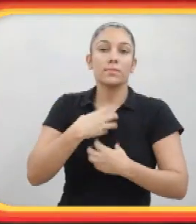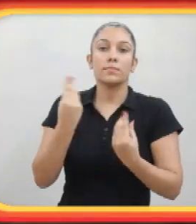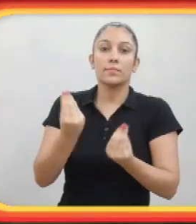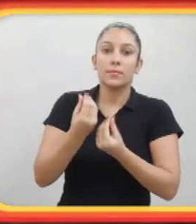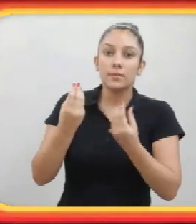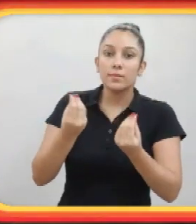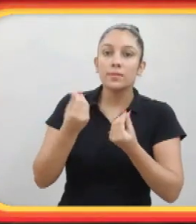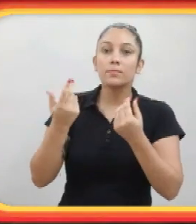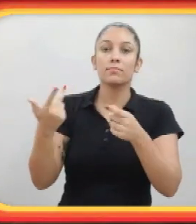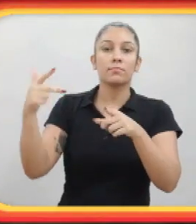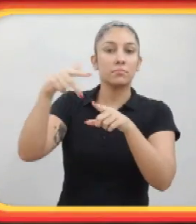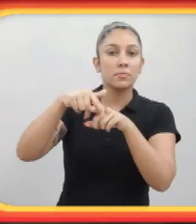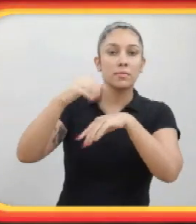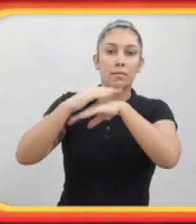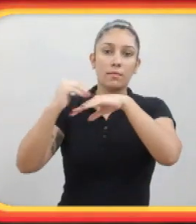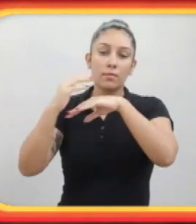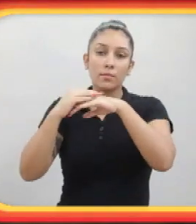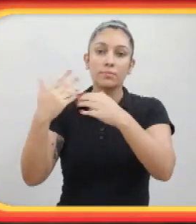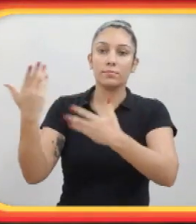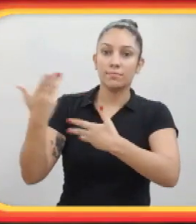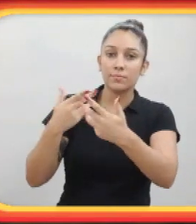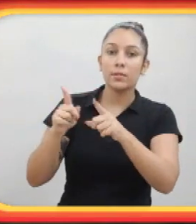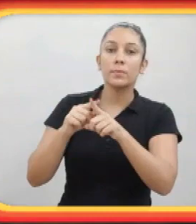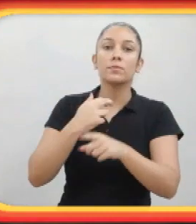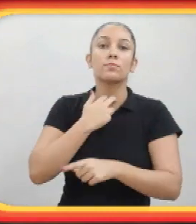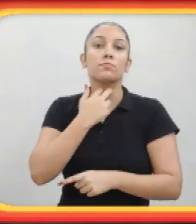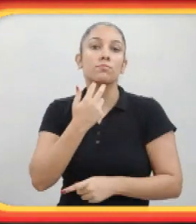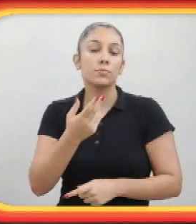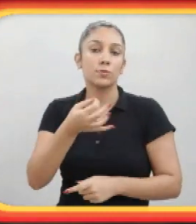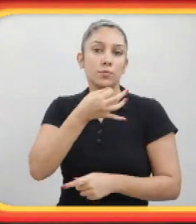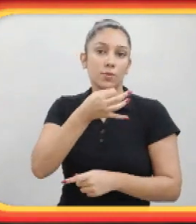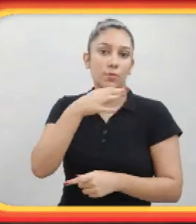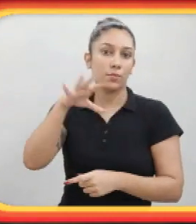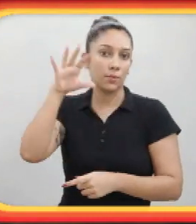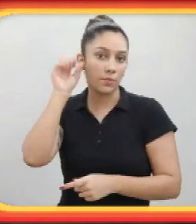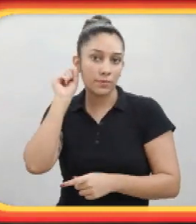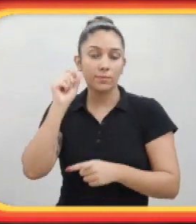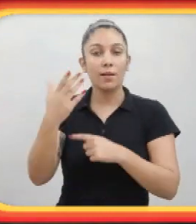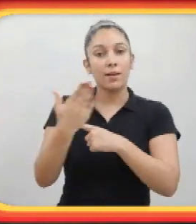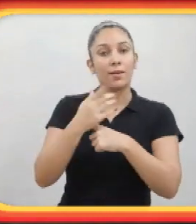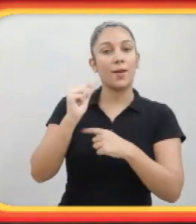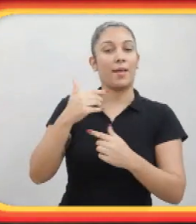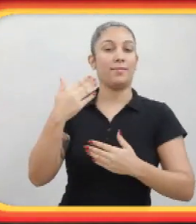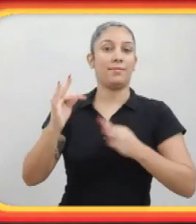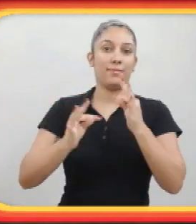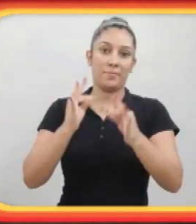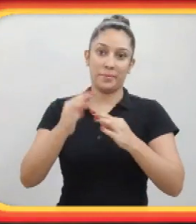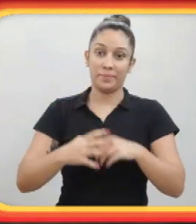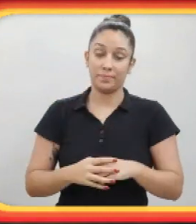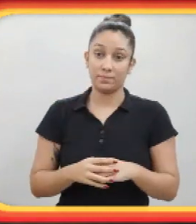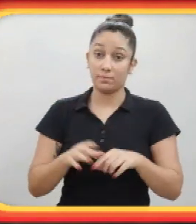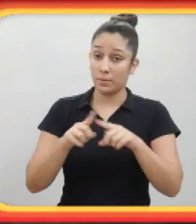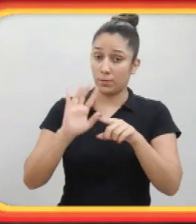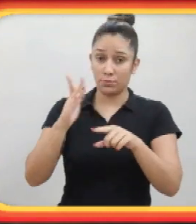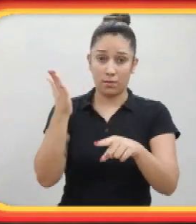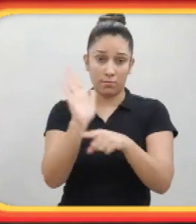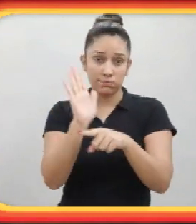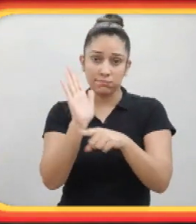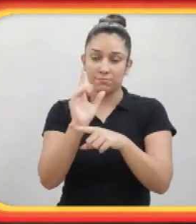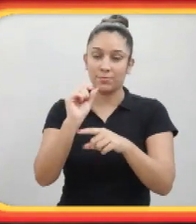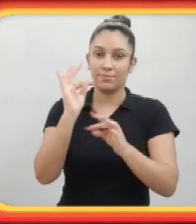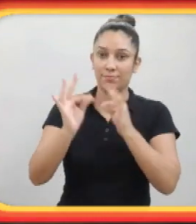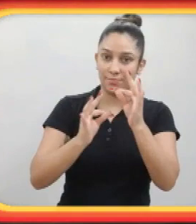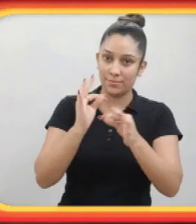no pelo, ele é macio, de você passar a mão na crina, ela é mais áspera, de você,